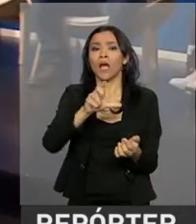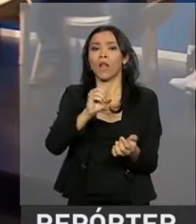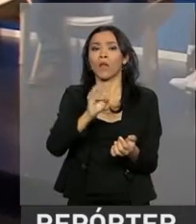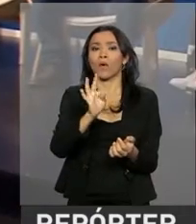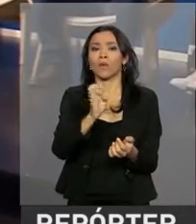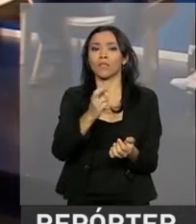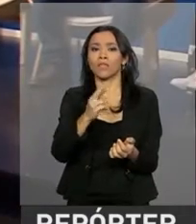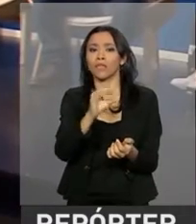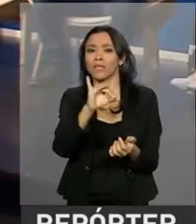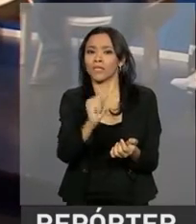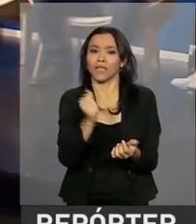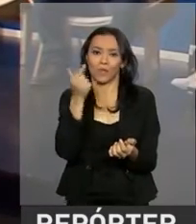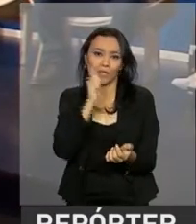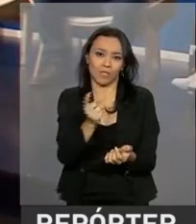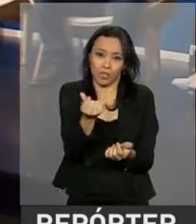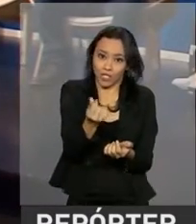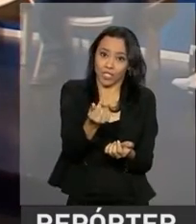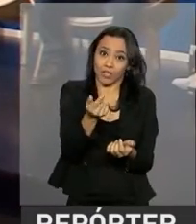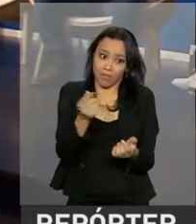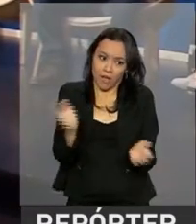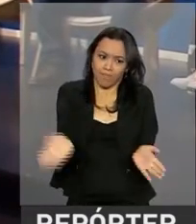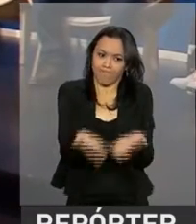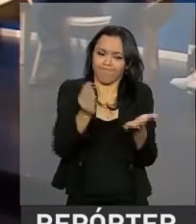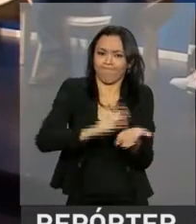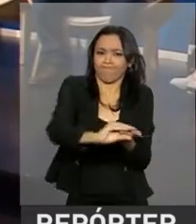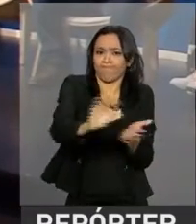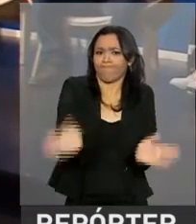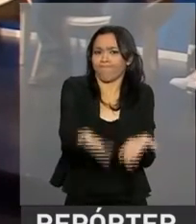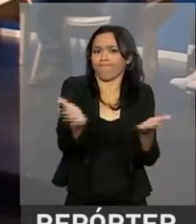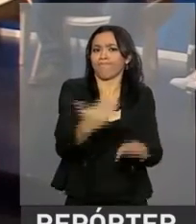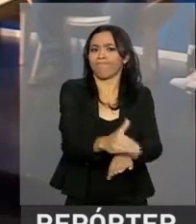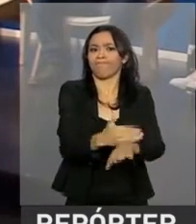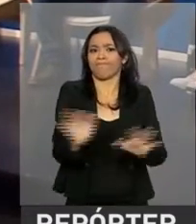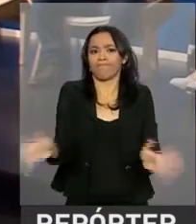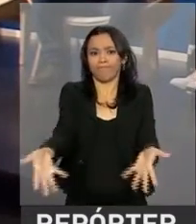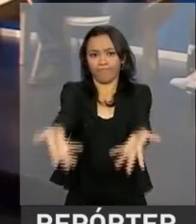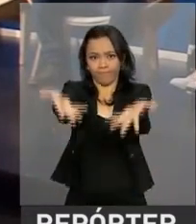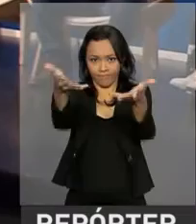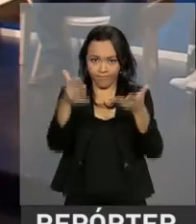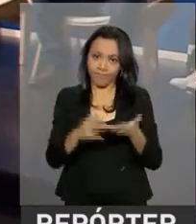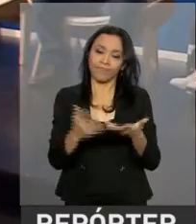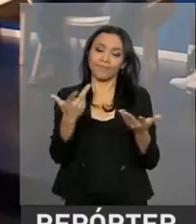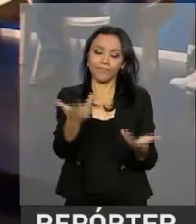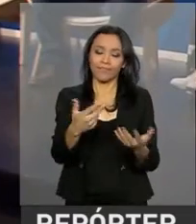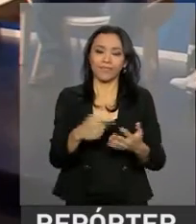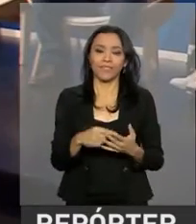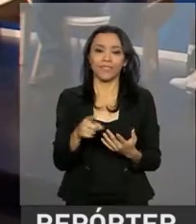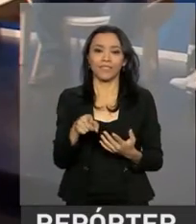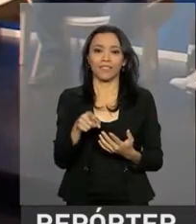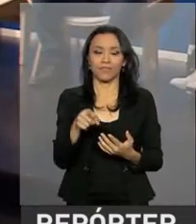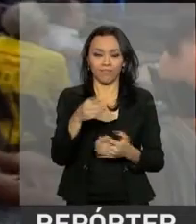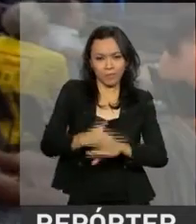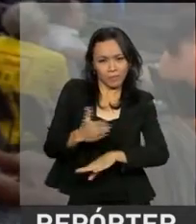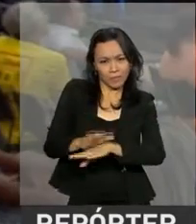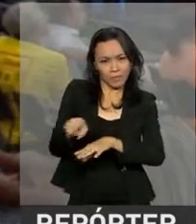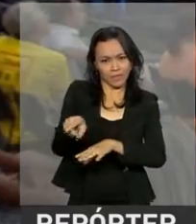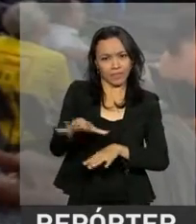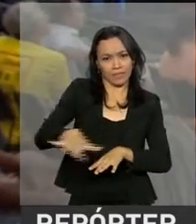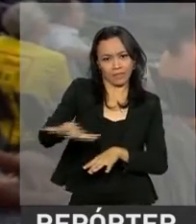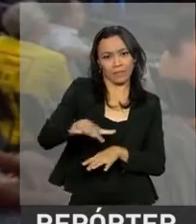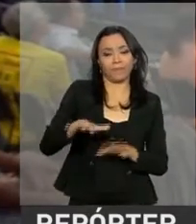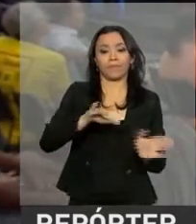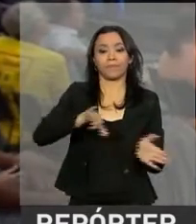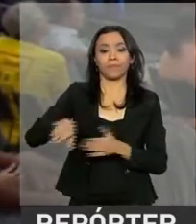mais em mais modalidades e de uma forma mais substancial em cada uma delas, além de fazer frente às despesas do centro de treinamento. A gente